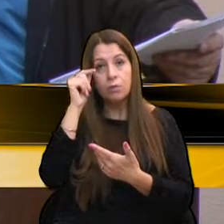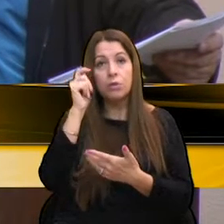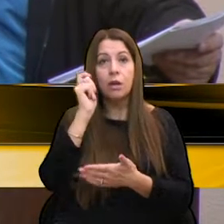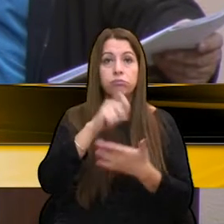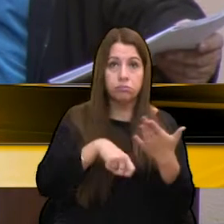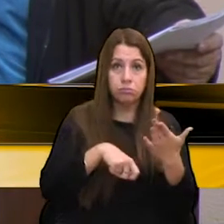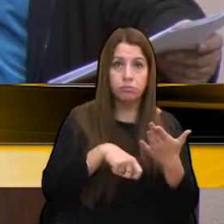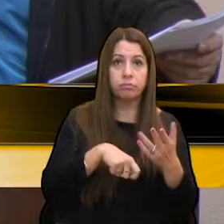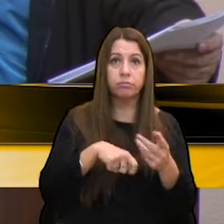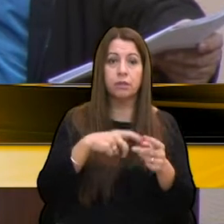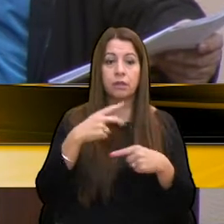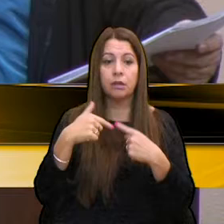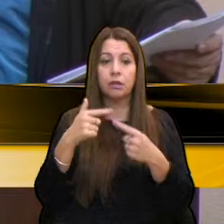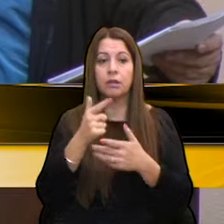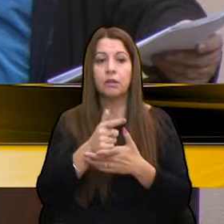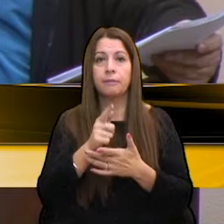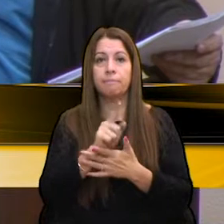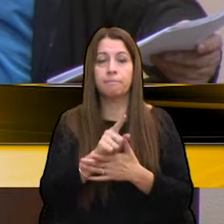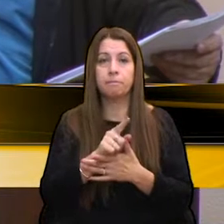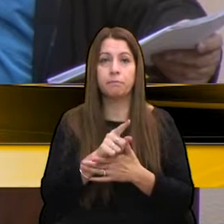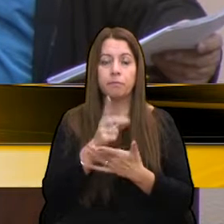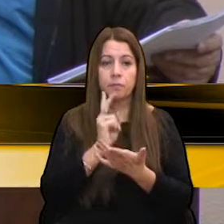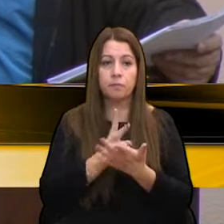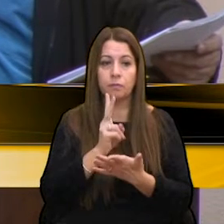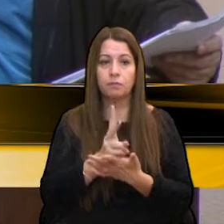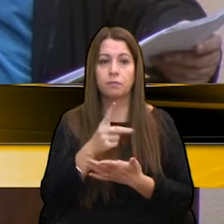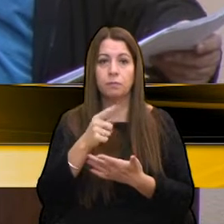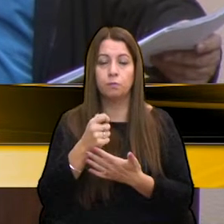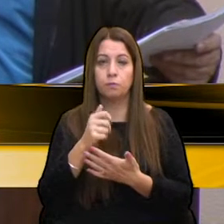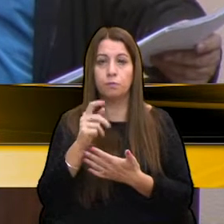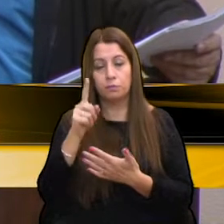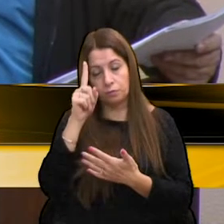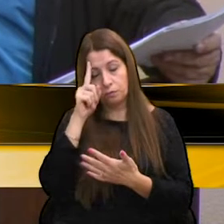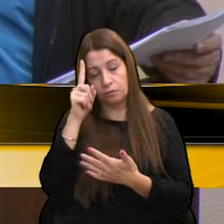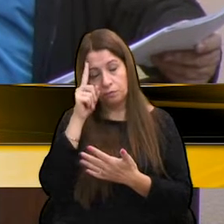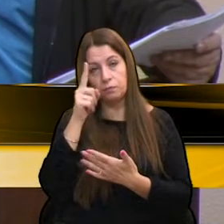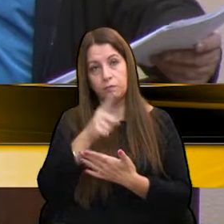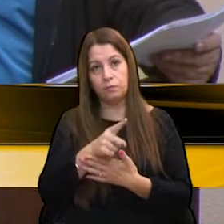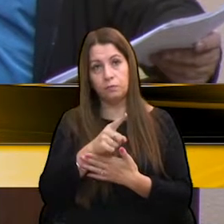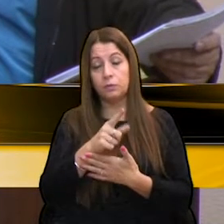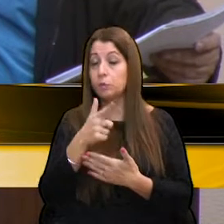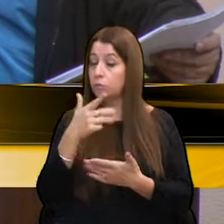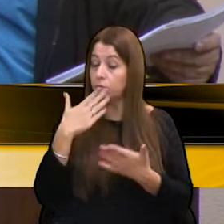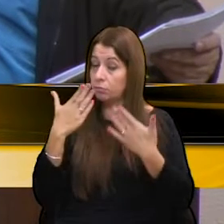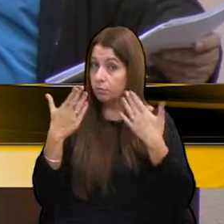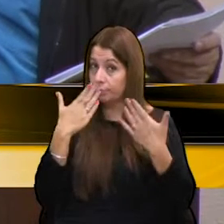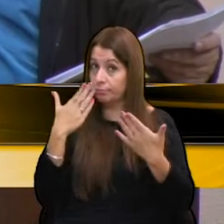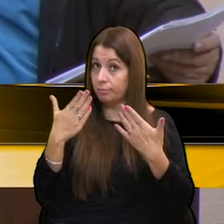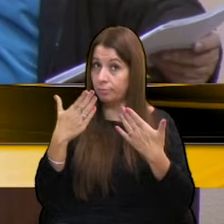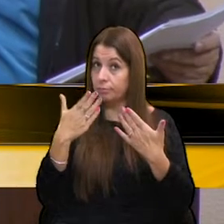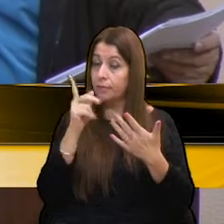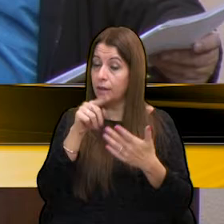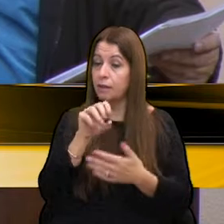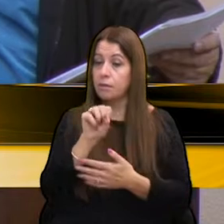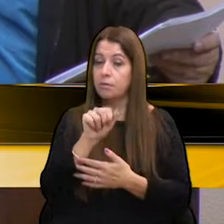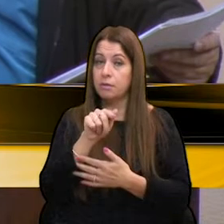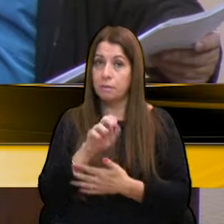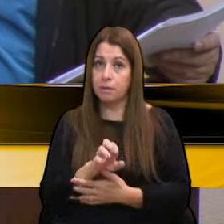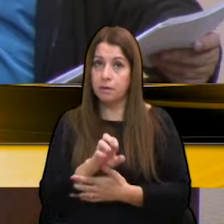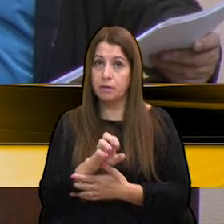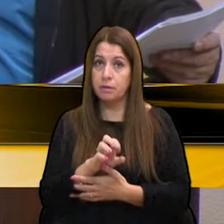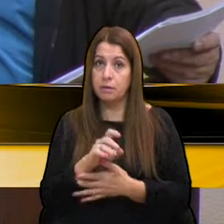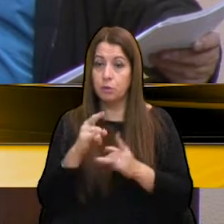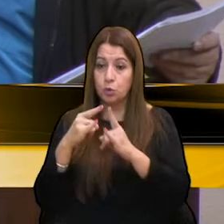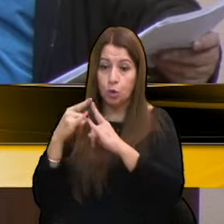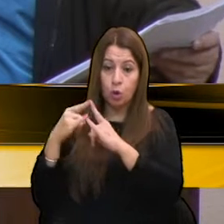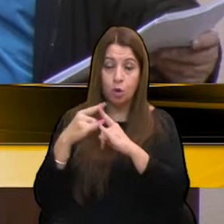auditada, há uma autarquia auditada permanentemente, quase que diariamente, sem dúvida nenhuma, são o SAMAI e são os órgãos